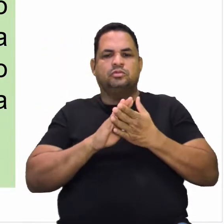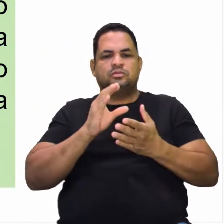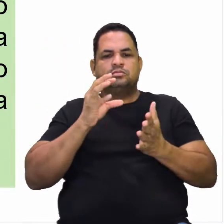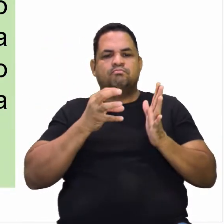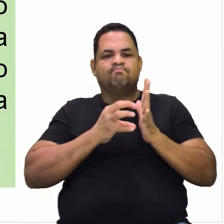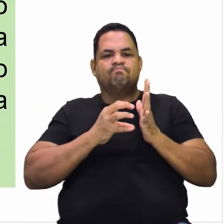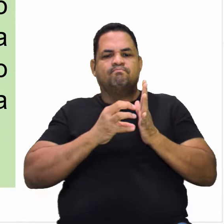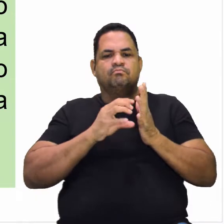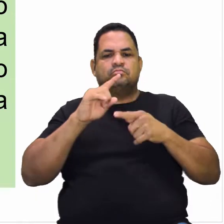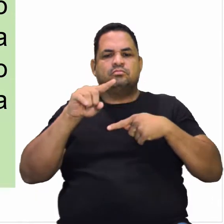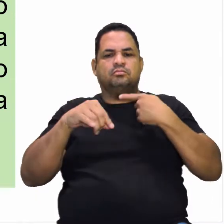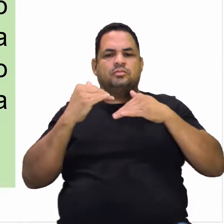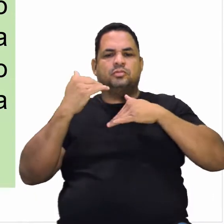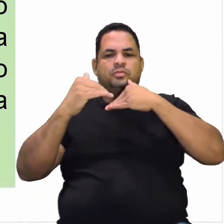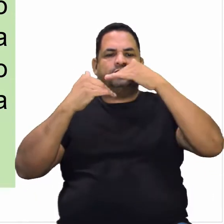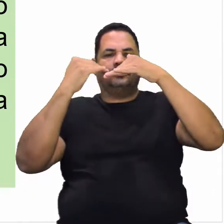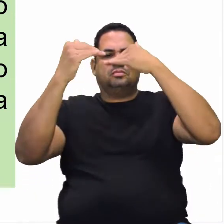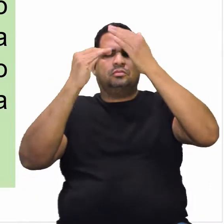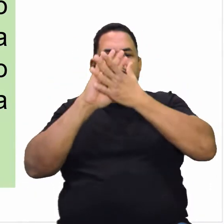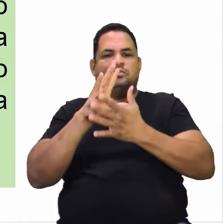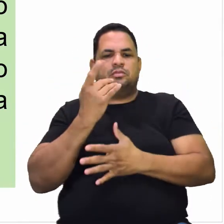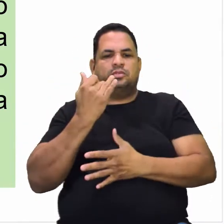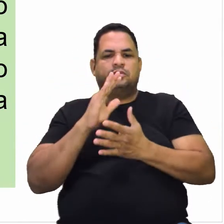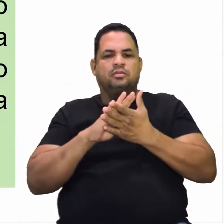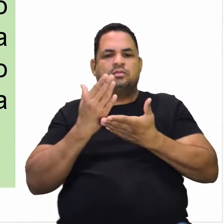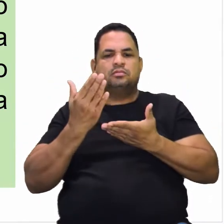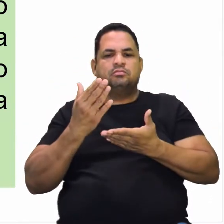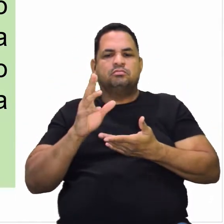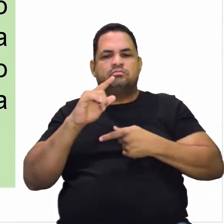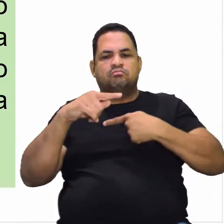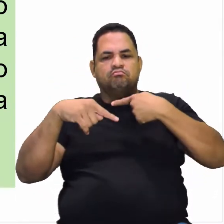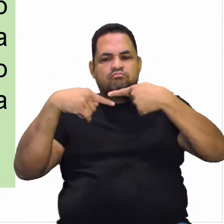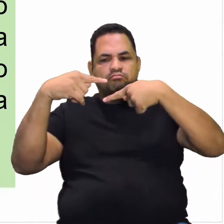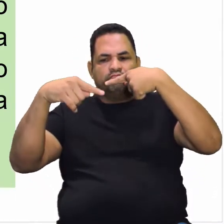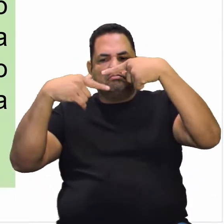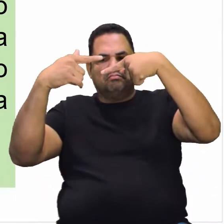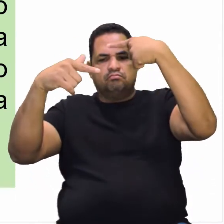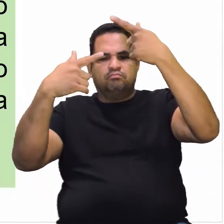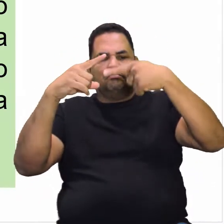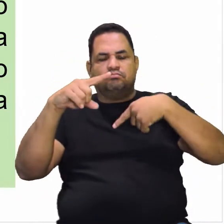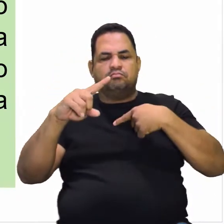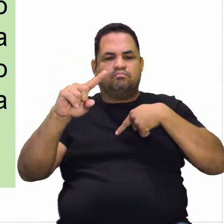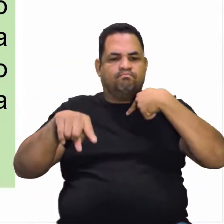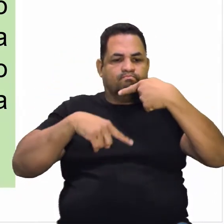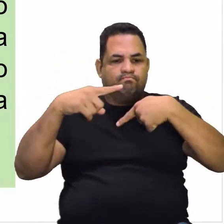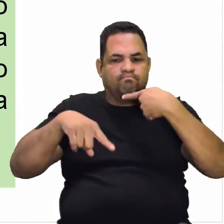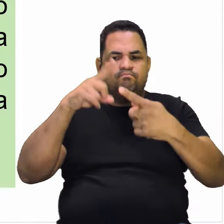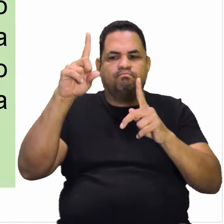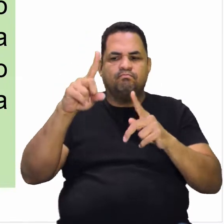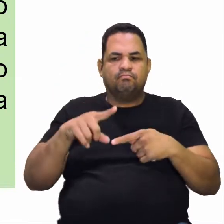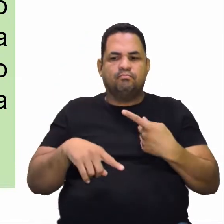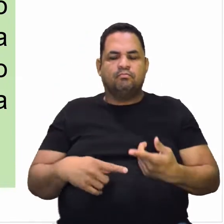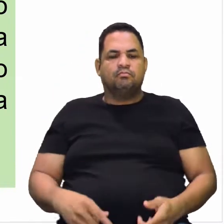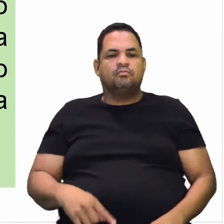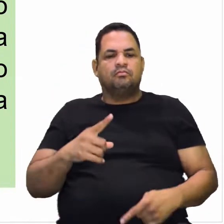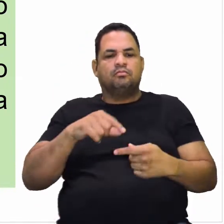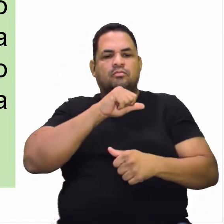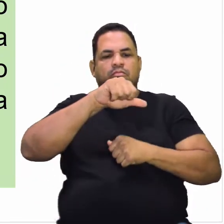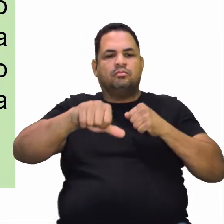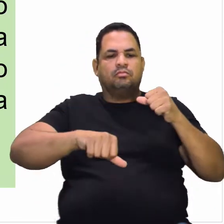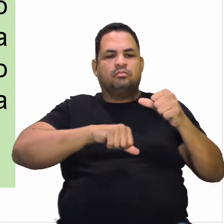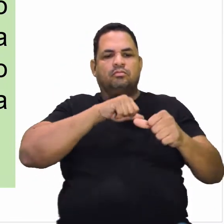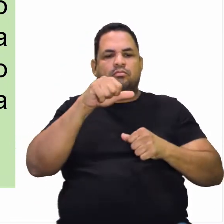mais tarde evoluiu. Os hieróglifos vão passar por uma evolução. Depois eles vão se transformar